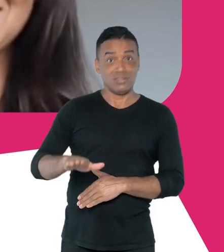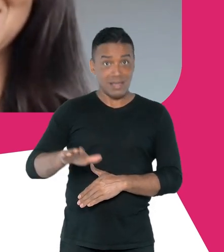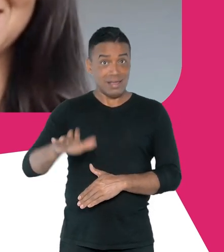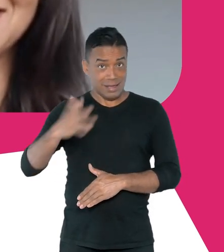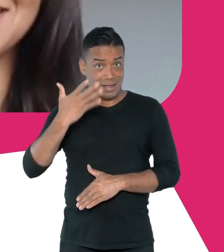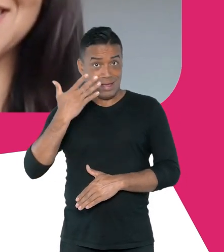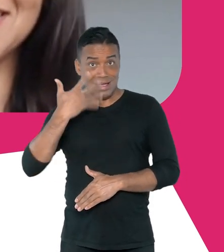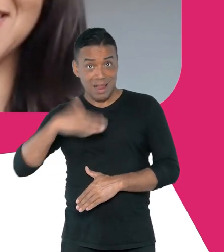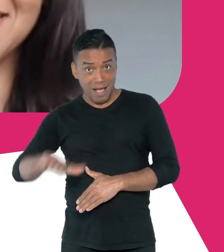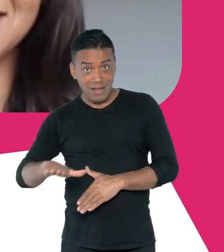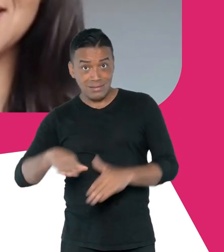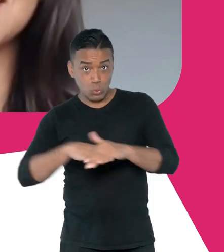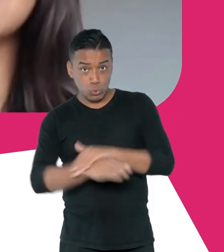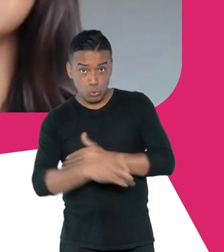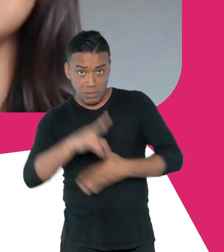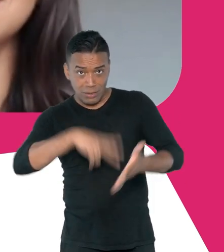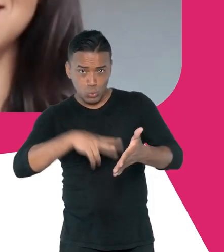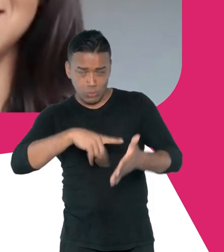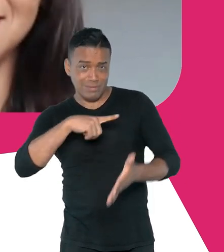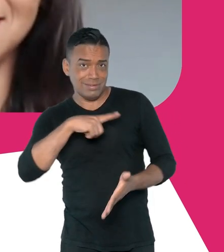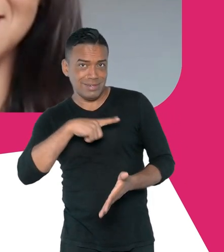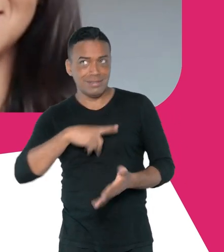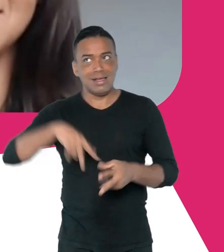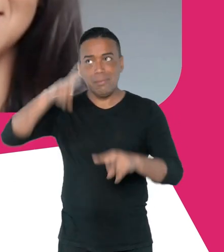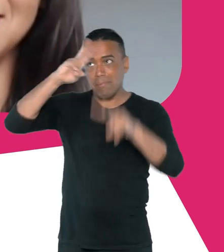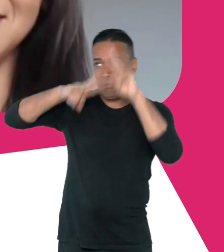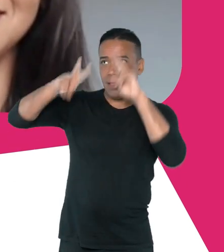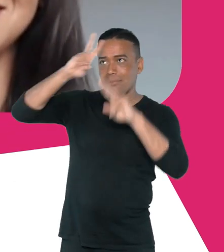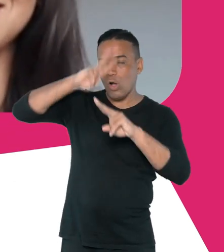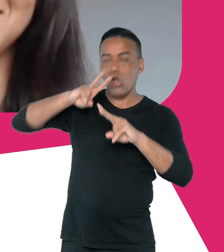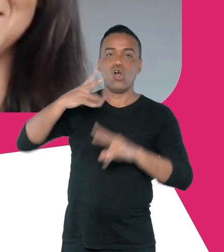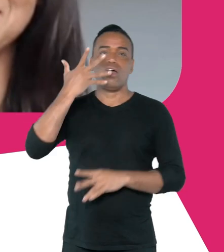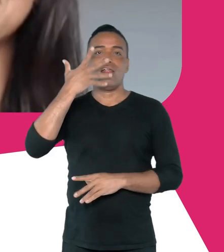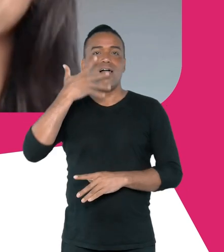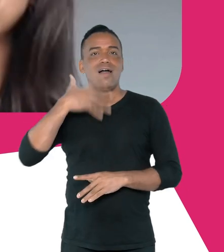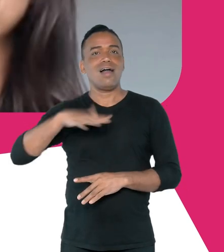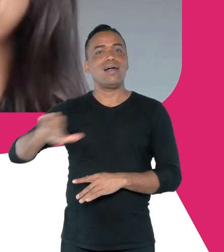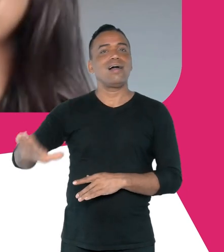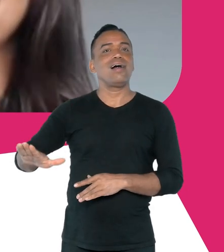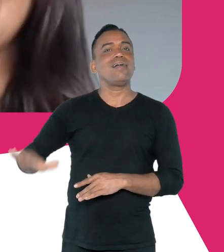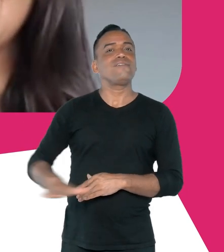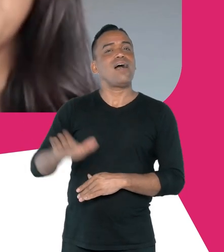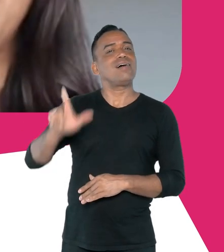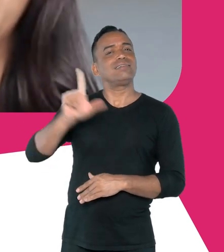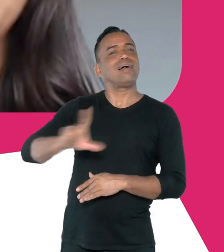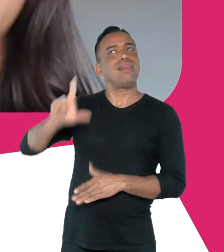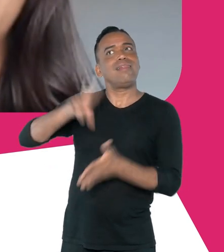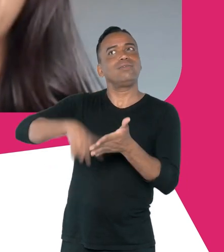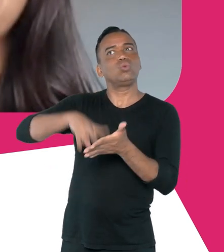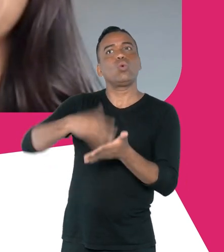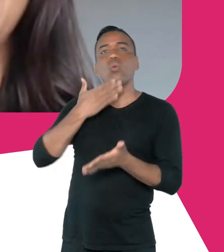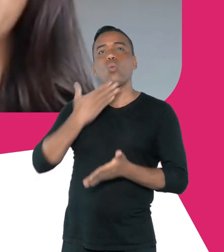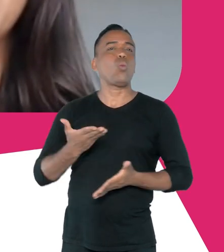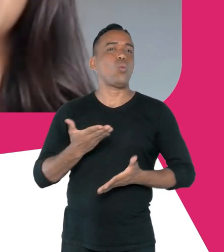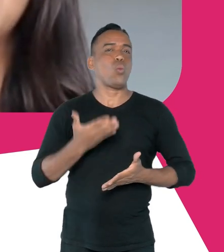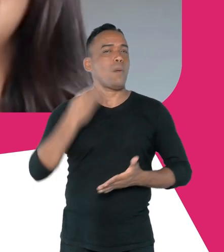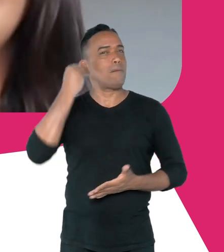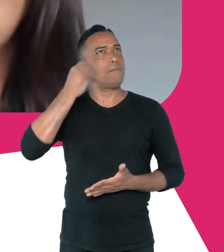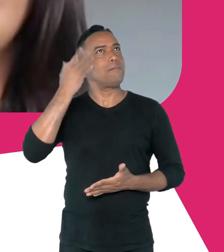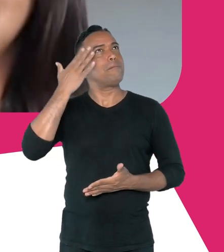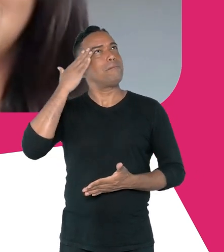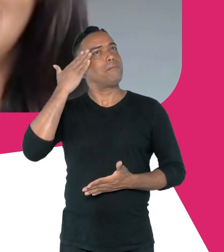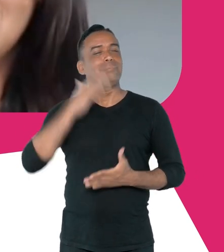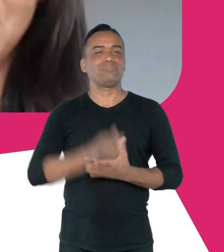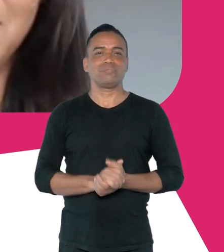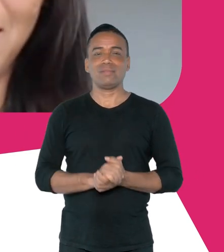era incentivada, quais são essas memórias literárias da infância? Bom, então, eu